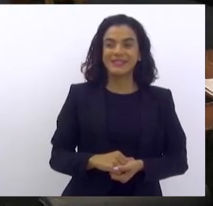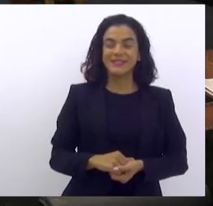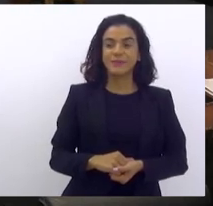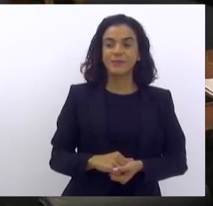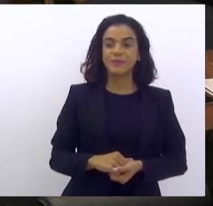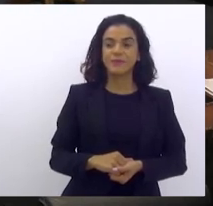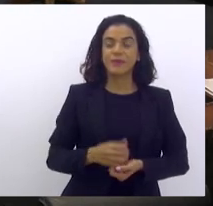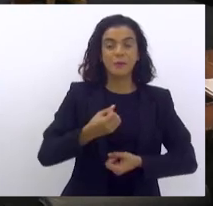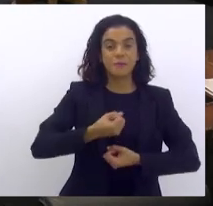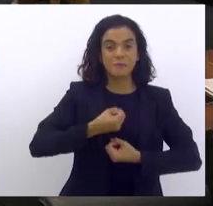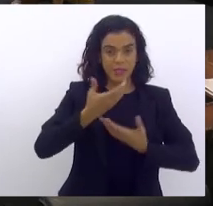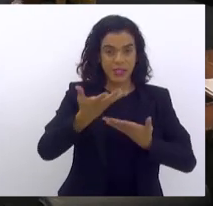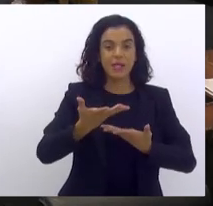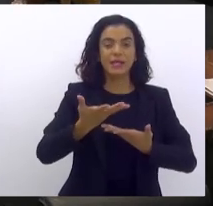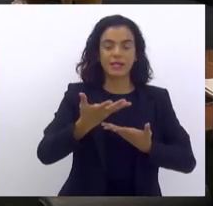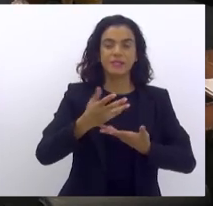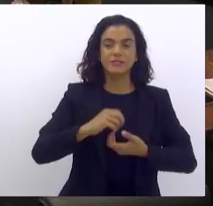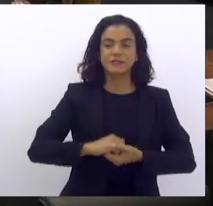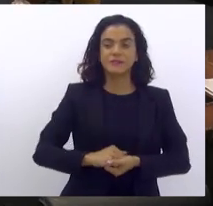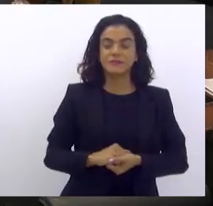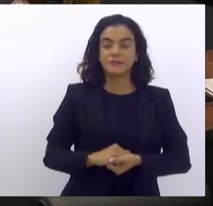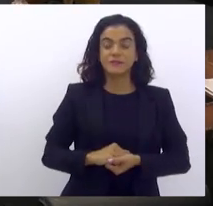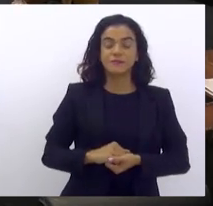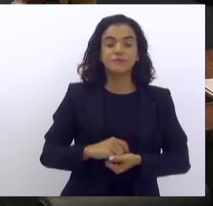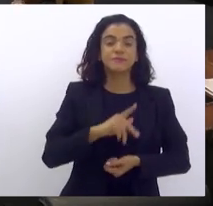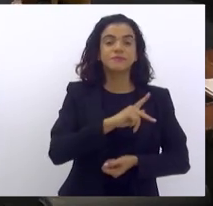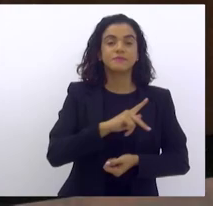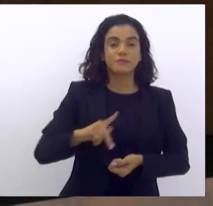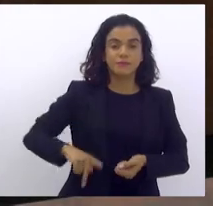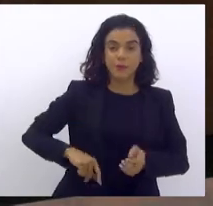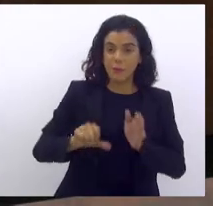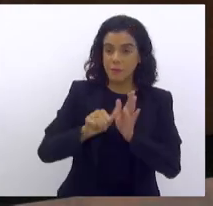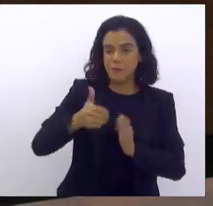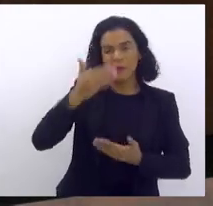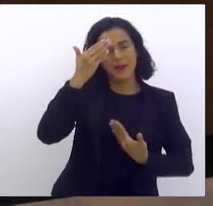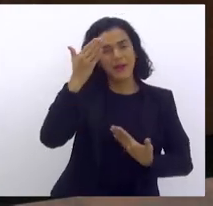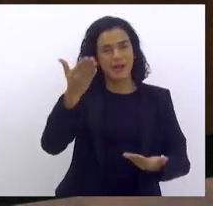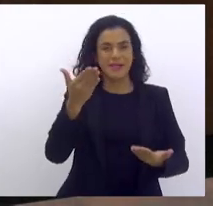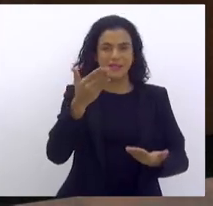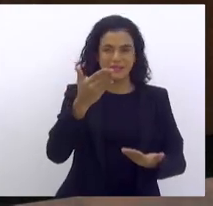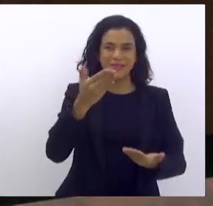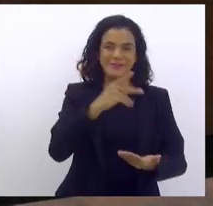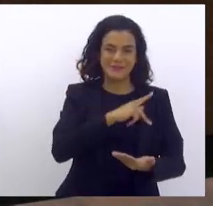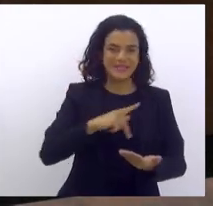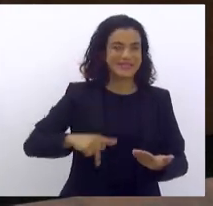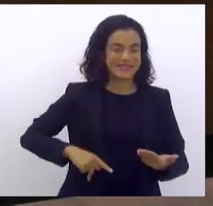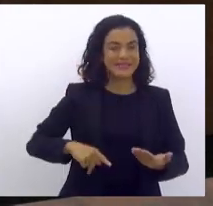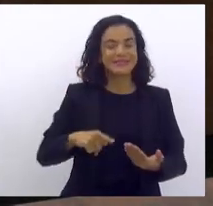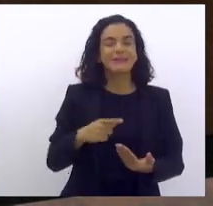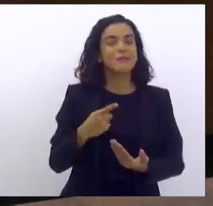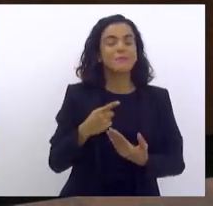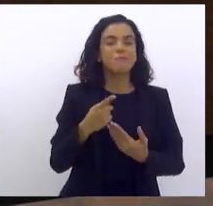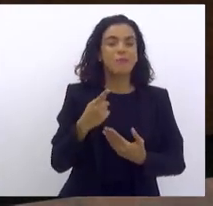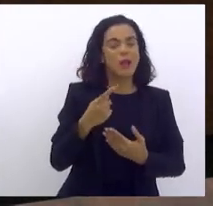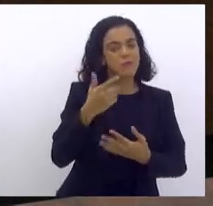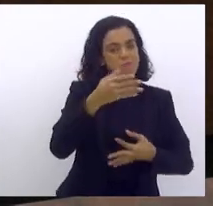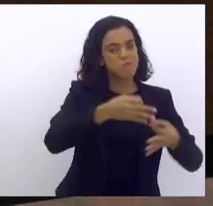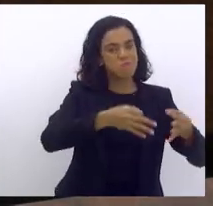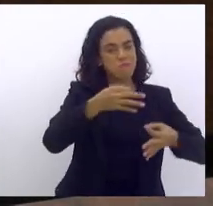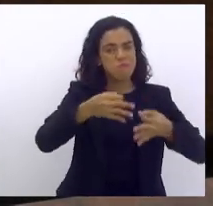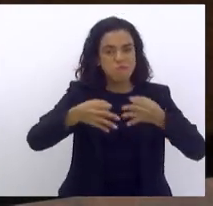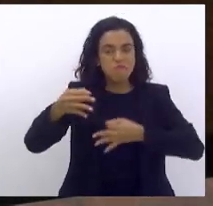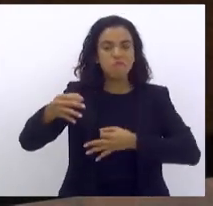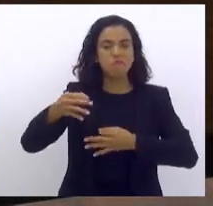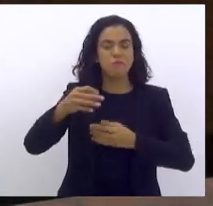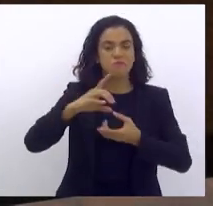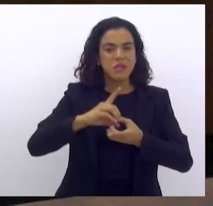Para a declaração. Para a declaração. Presidente, primeiro queria agradecer a Vossa Excelência pela condução firme e